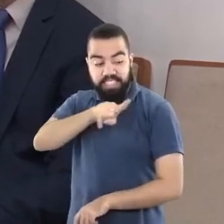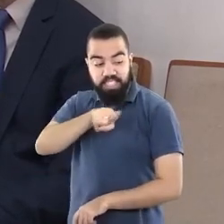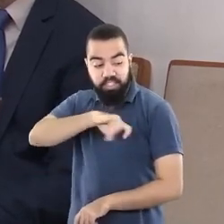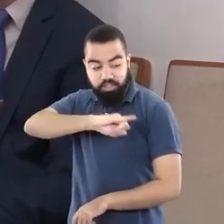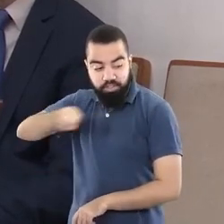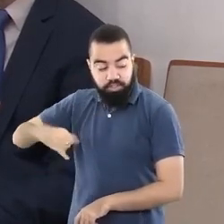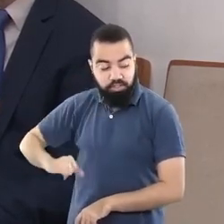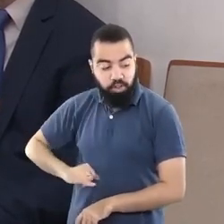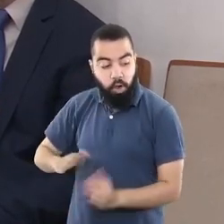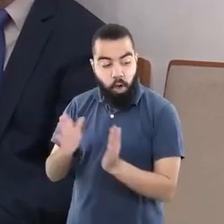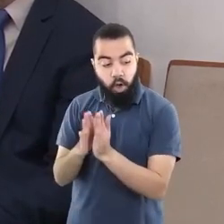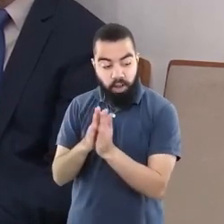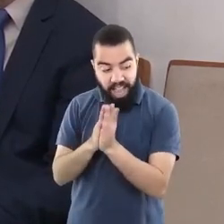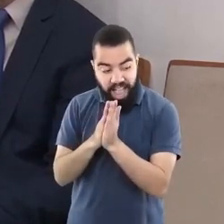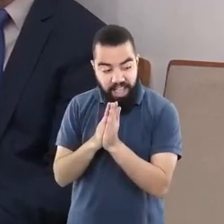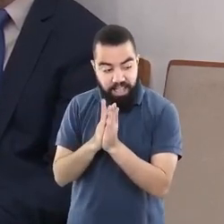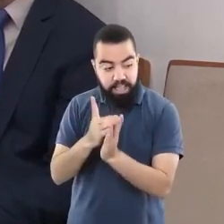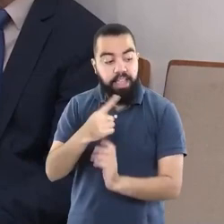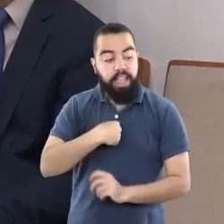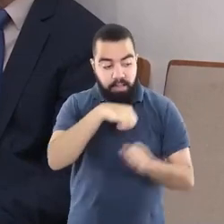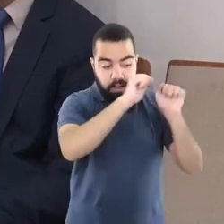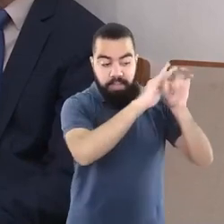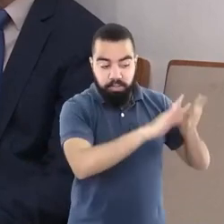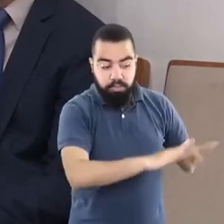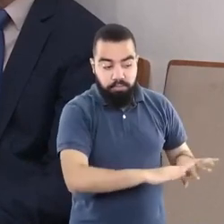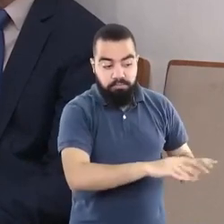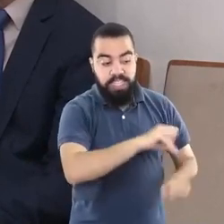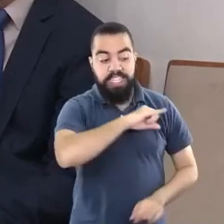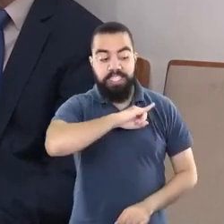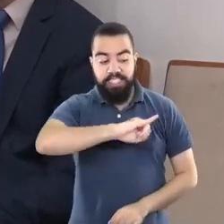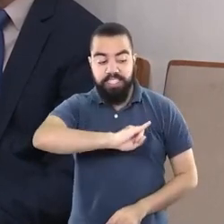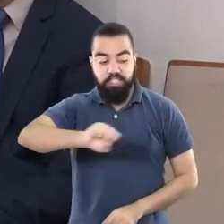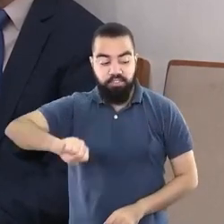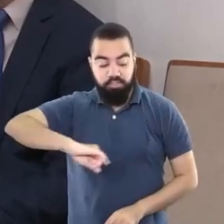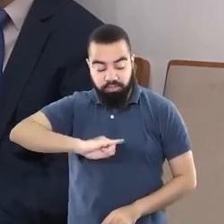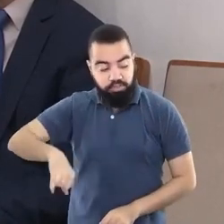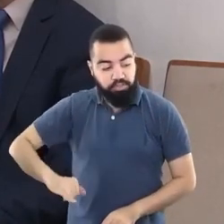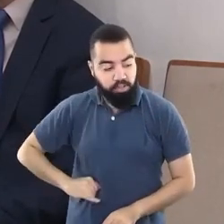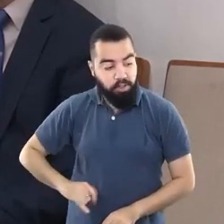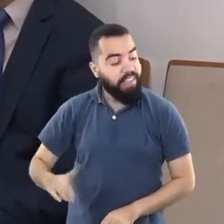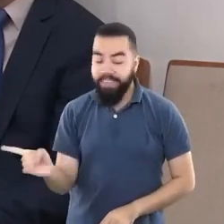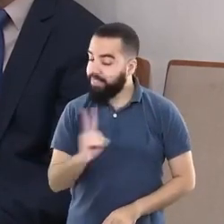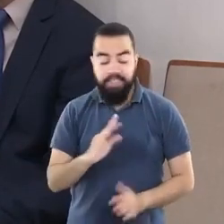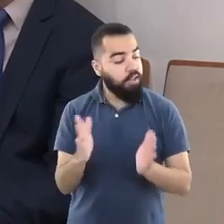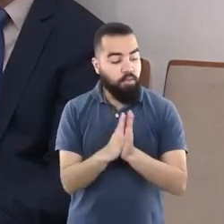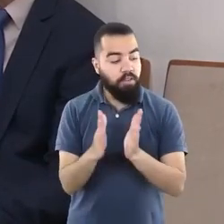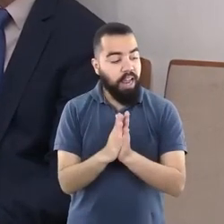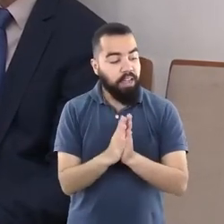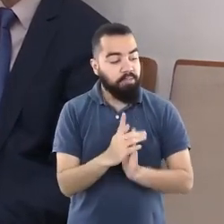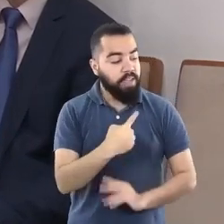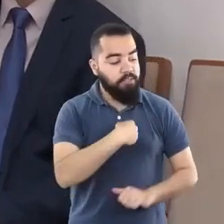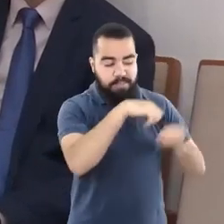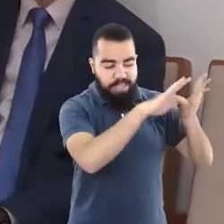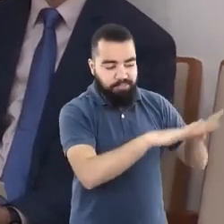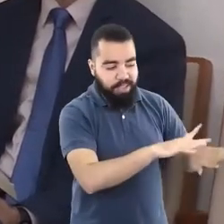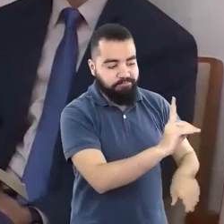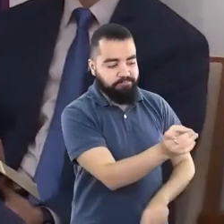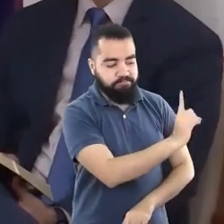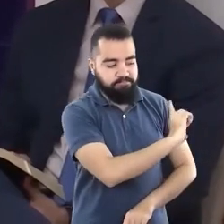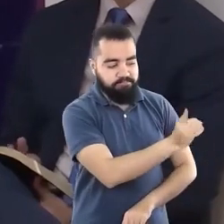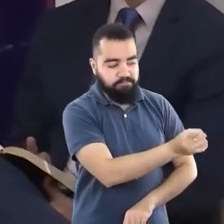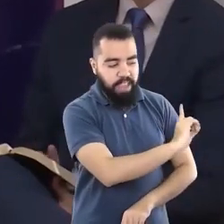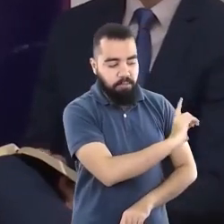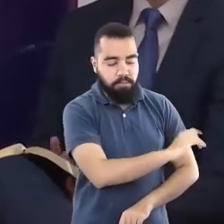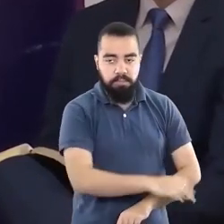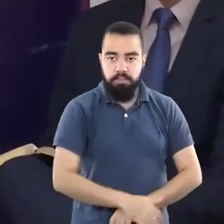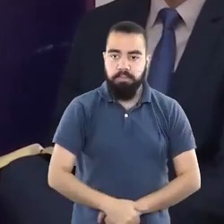ensinando um princípio. Qual o princípio? O princípio é este: se você cuidar da sua piedade, Deus vai cuidar da sua